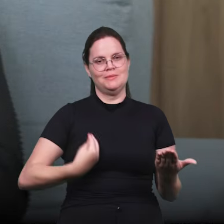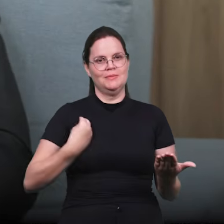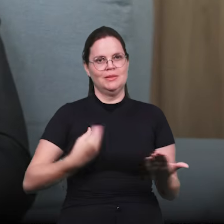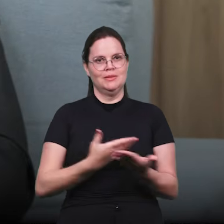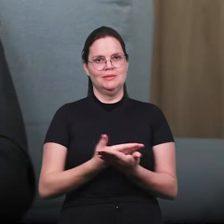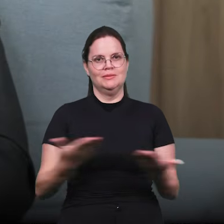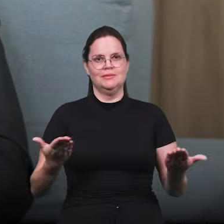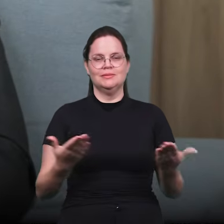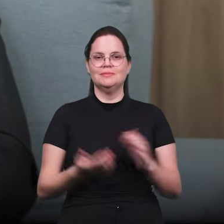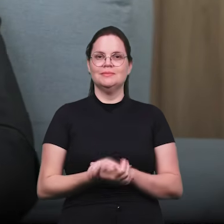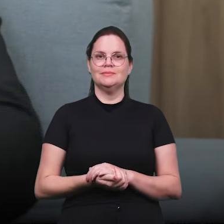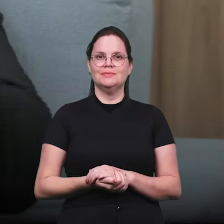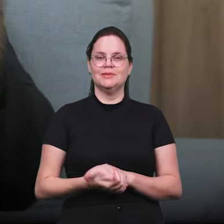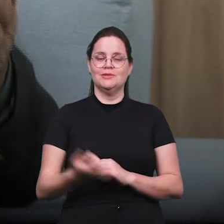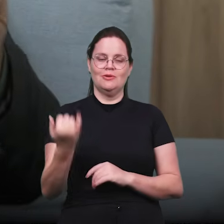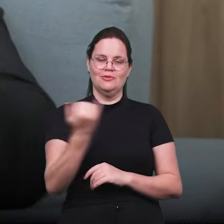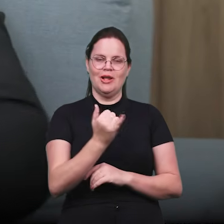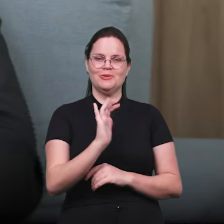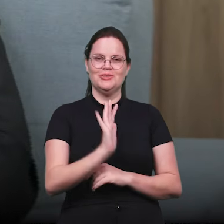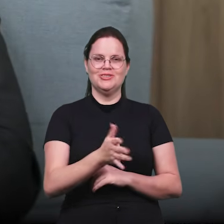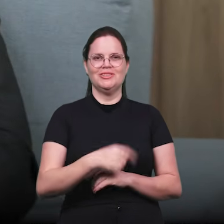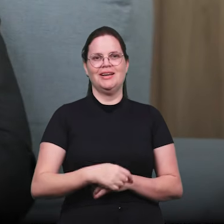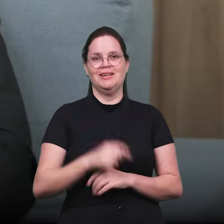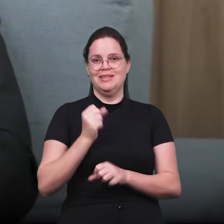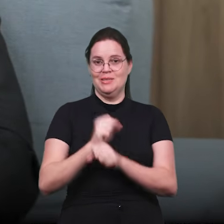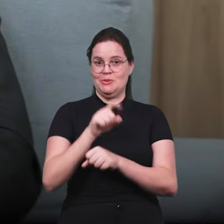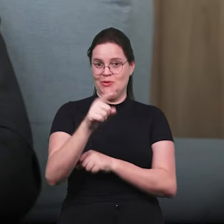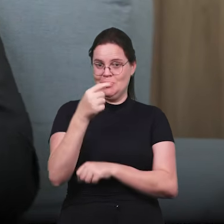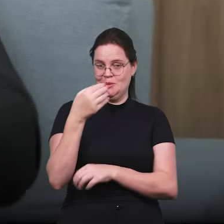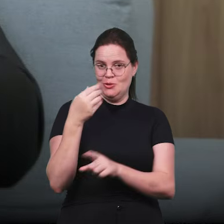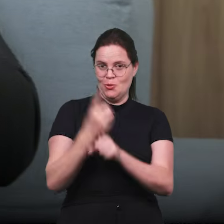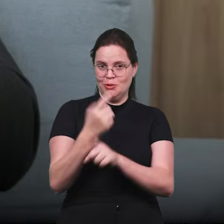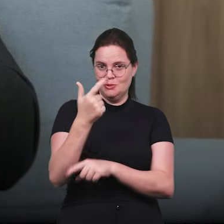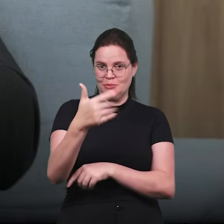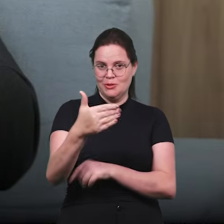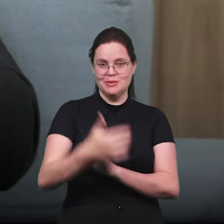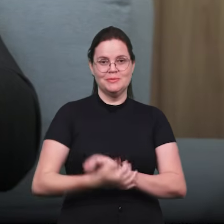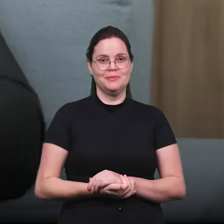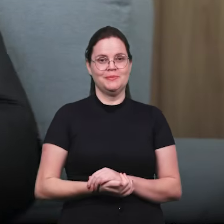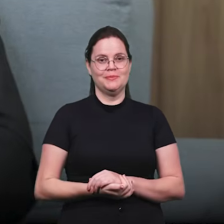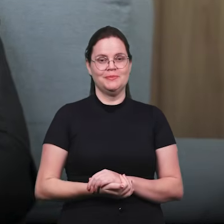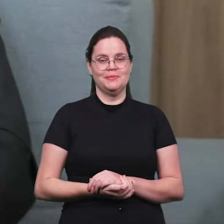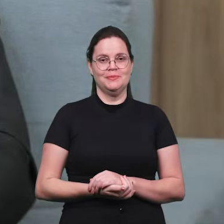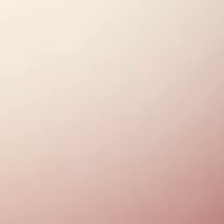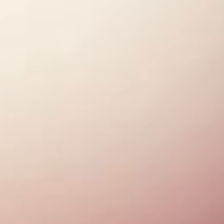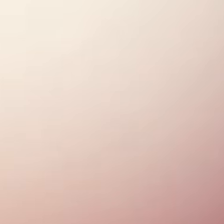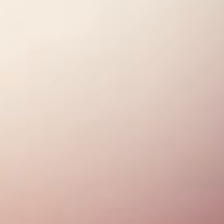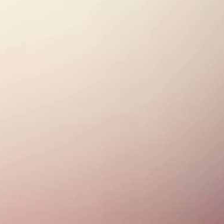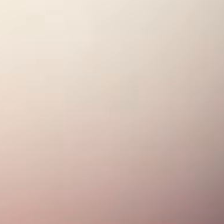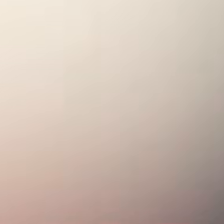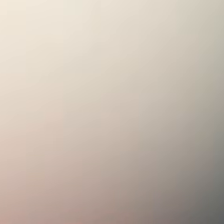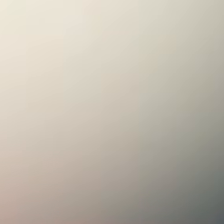a participação de todos e, como bem diz aqui o pastor Diogo, te aguardamos no próximo episódio.